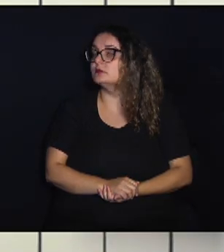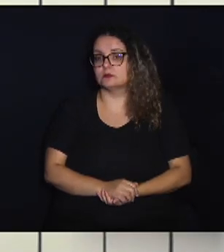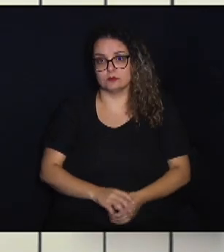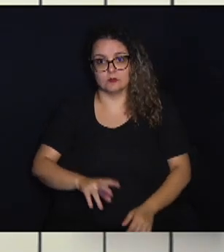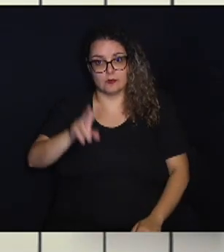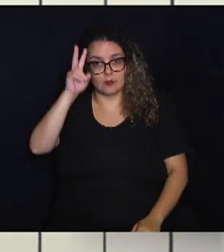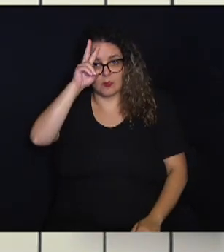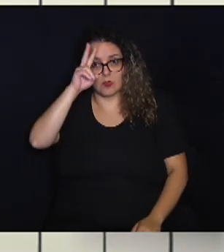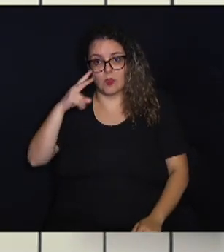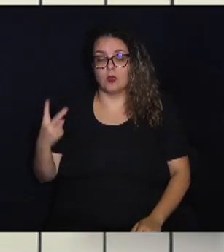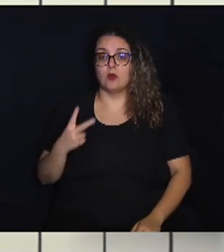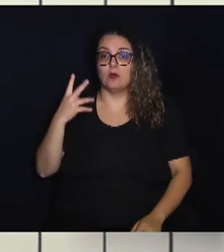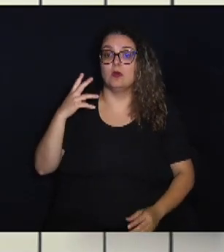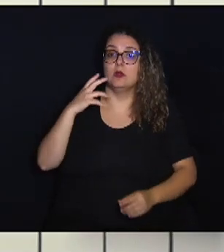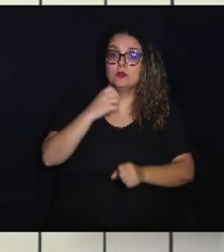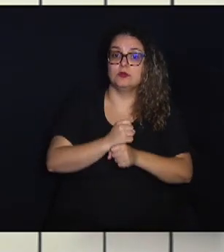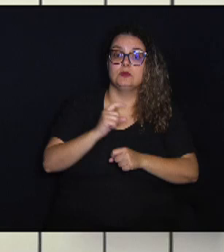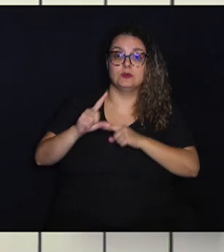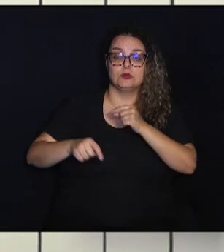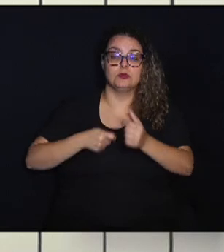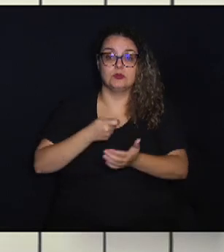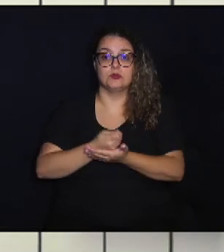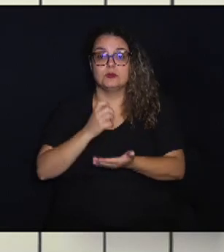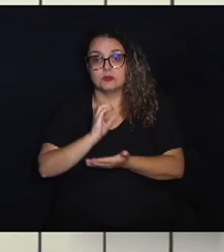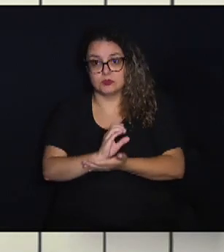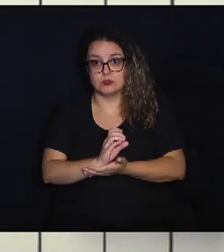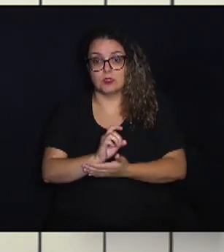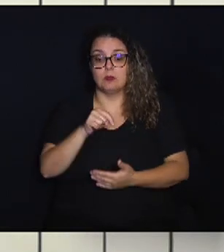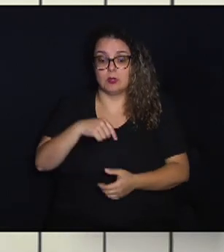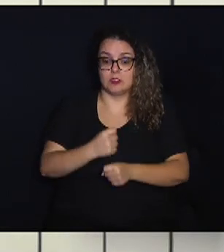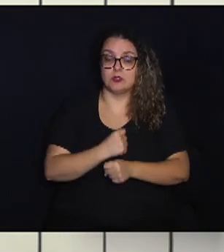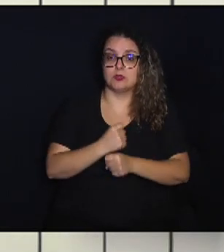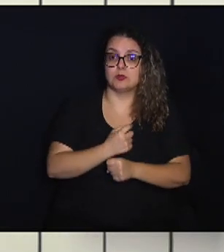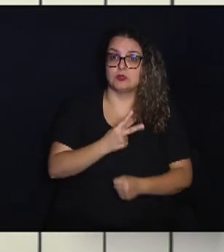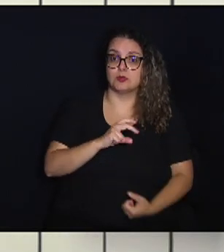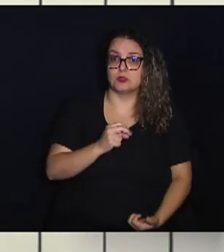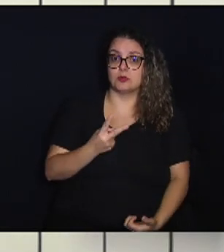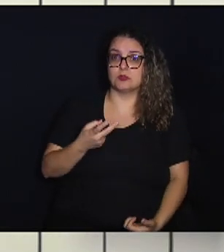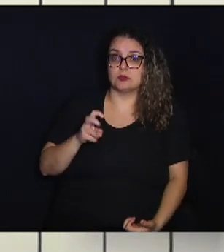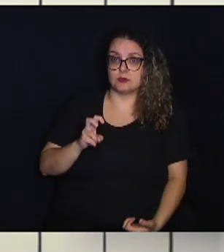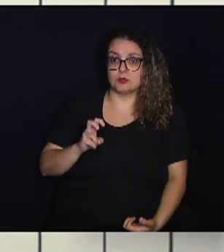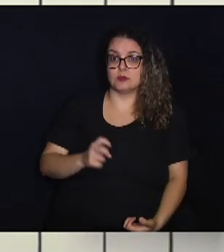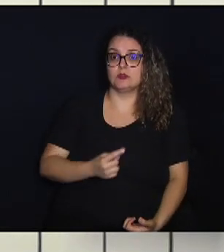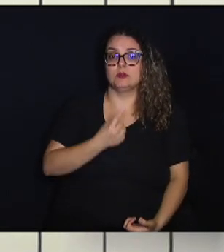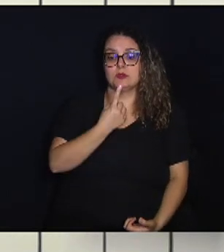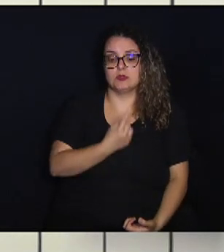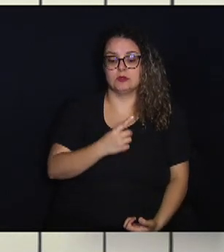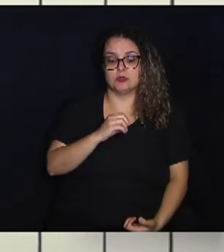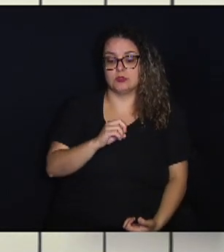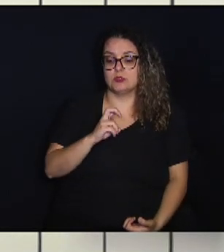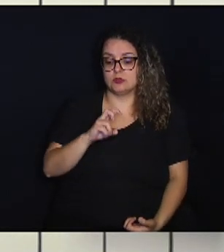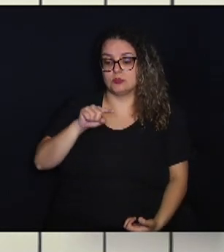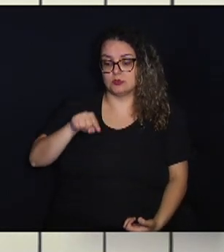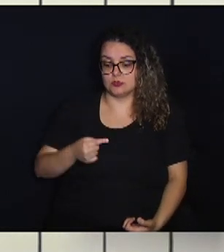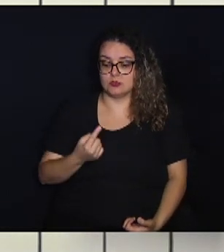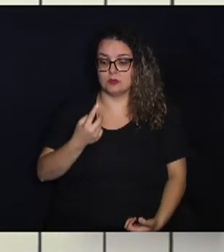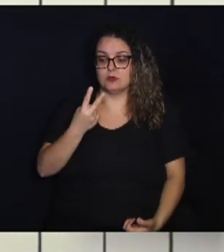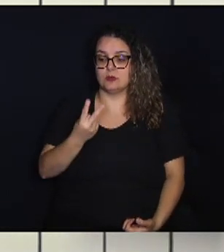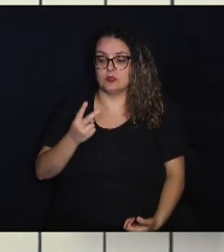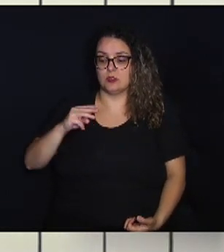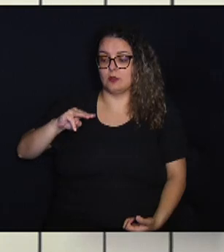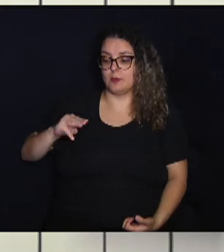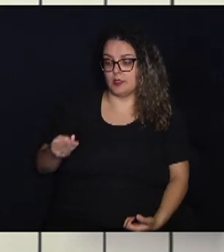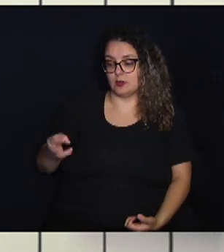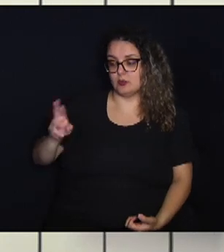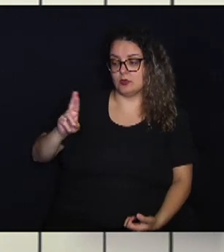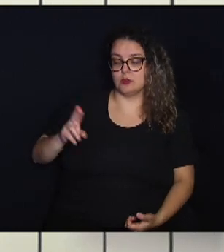Lembrando que o valor total das emendas impositivas para este ano de 2025 é de R$ 105,2 milhões de